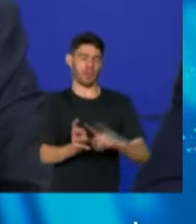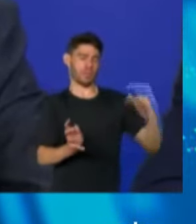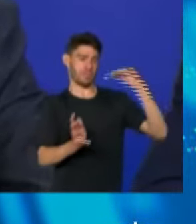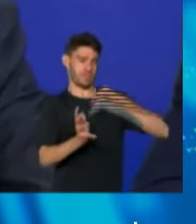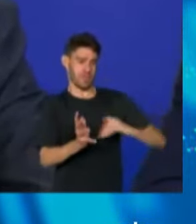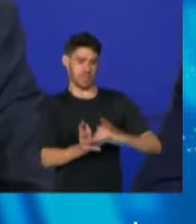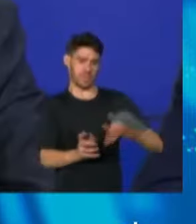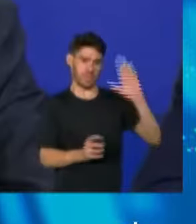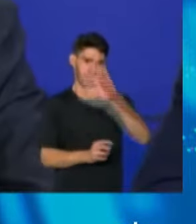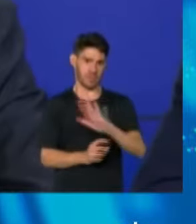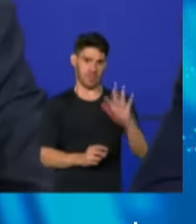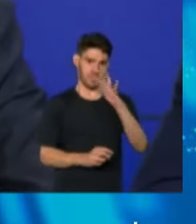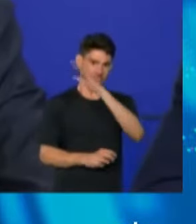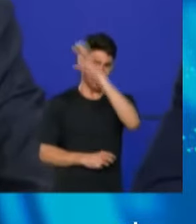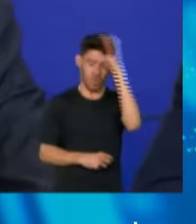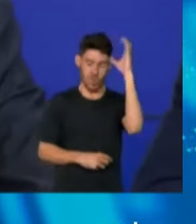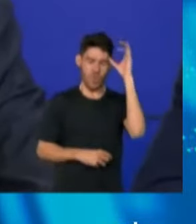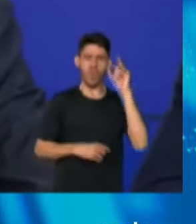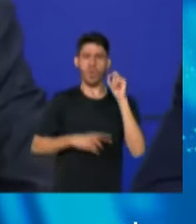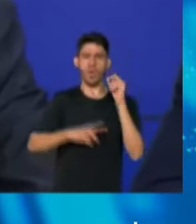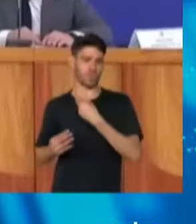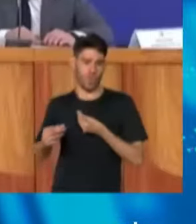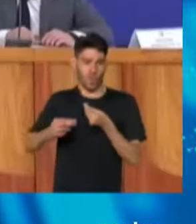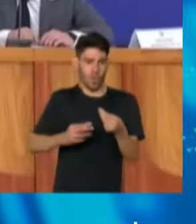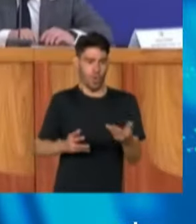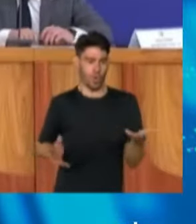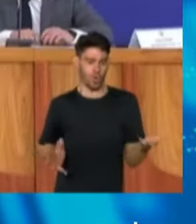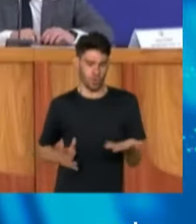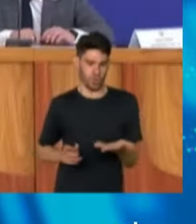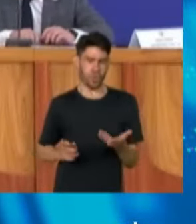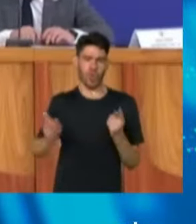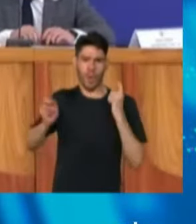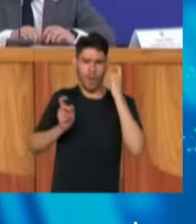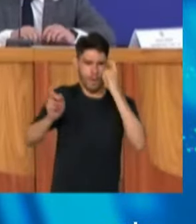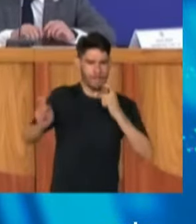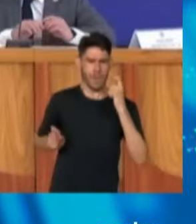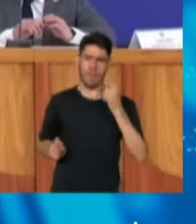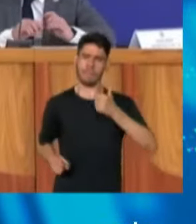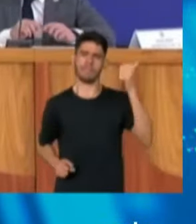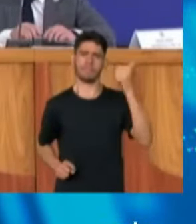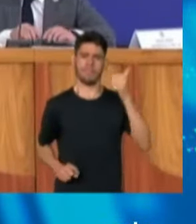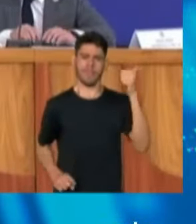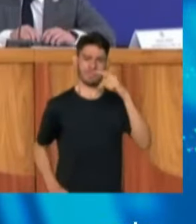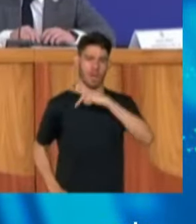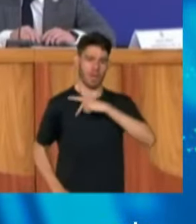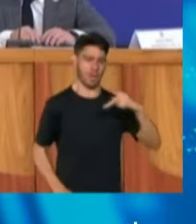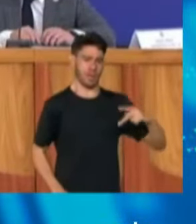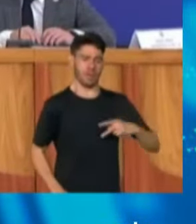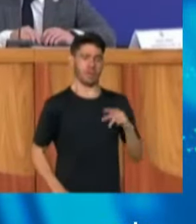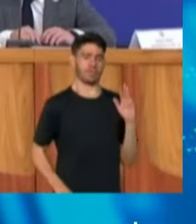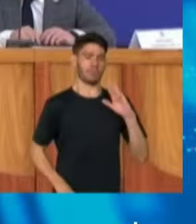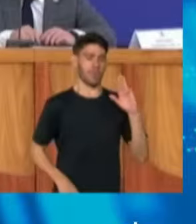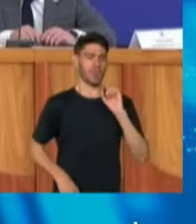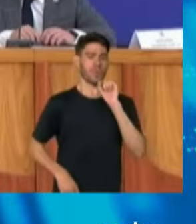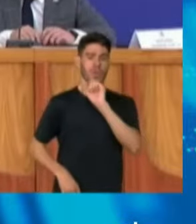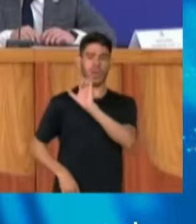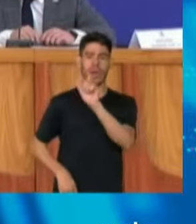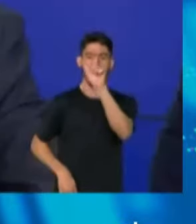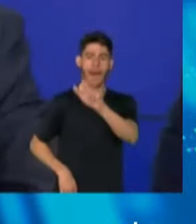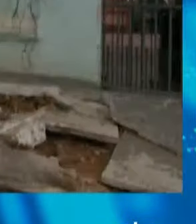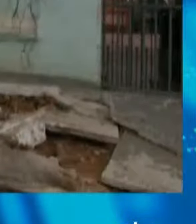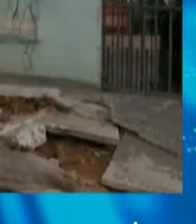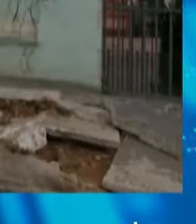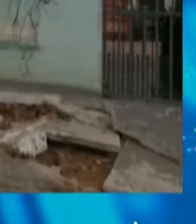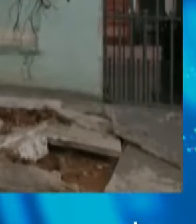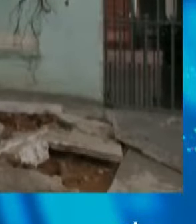Alexandre Silveira em relação a anel sobre a fiscalização ou falta de fiscalização em relação